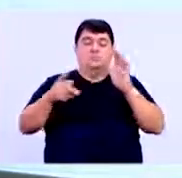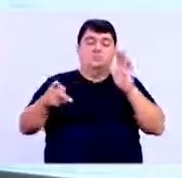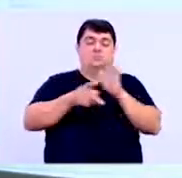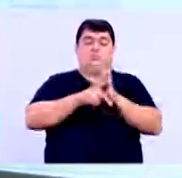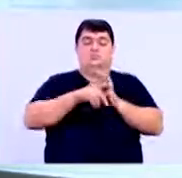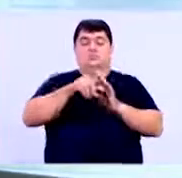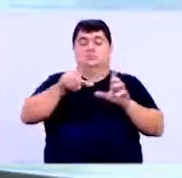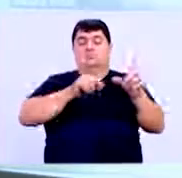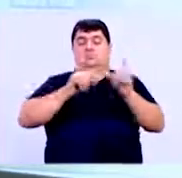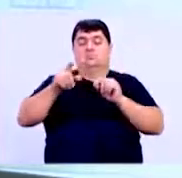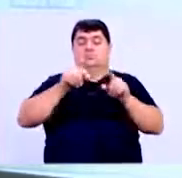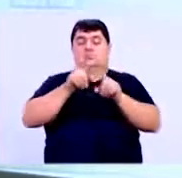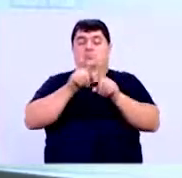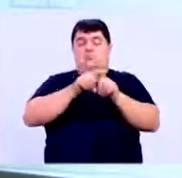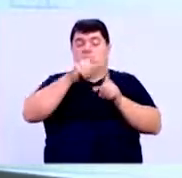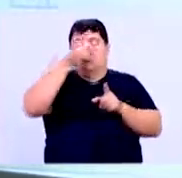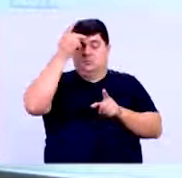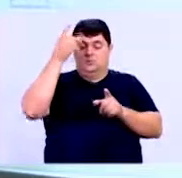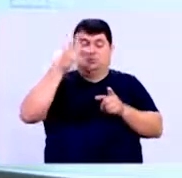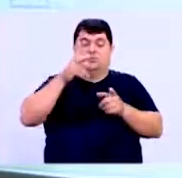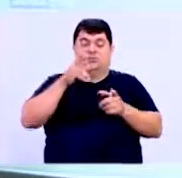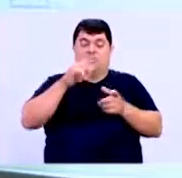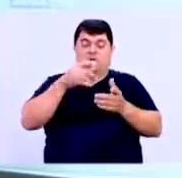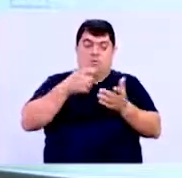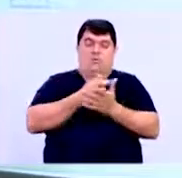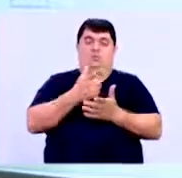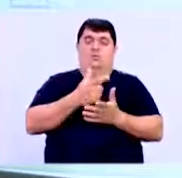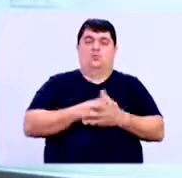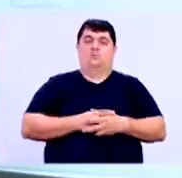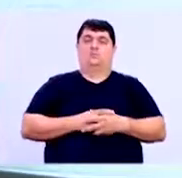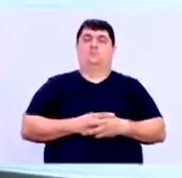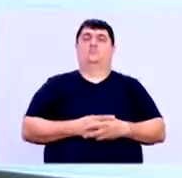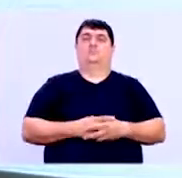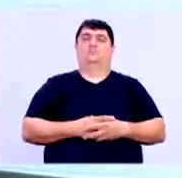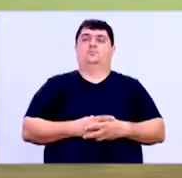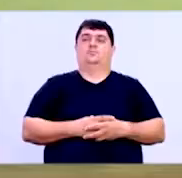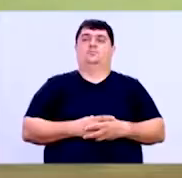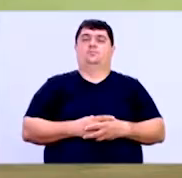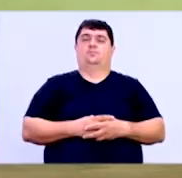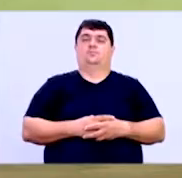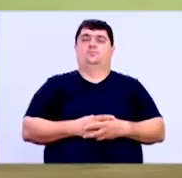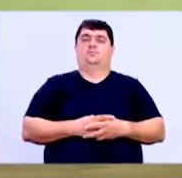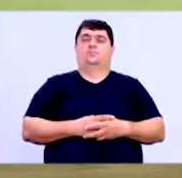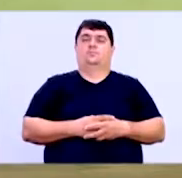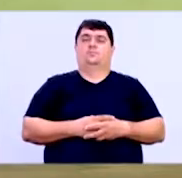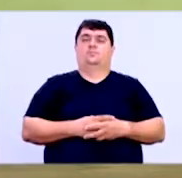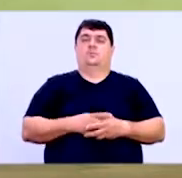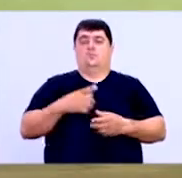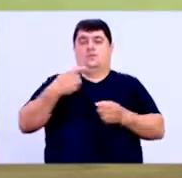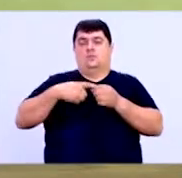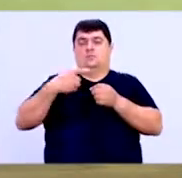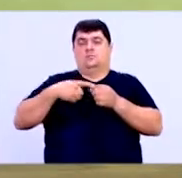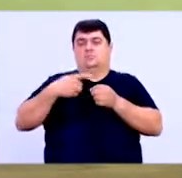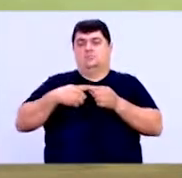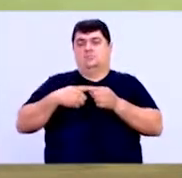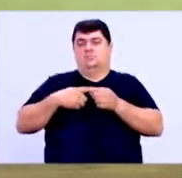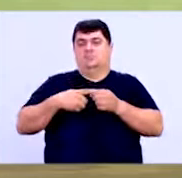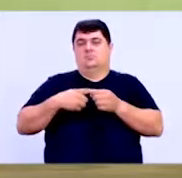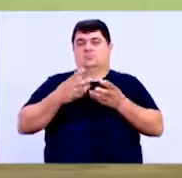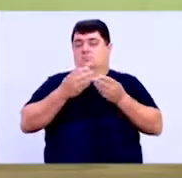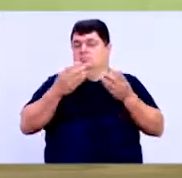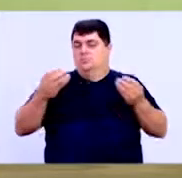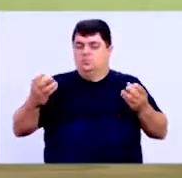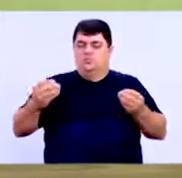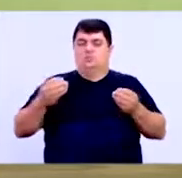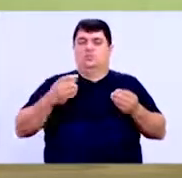serviço, e quem está fazendo a aquisição deste. Ótimo, professor. No interior, né, eu que sou do interior aqui do estado, eu sei que no interior a gente usa